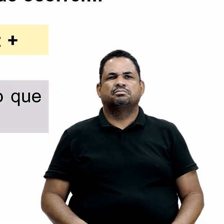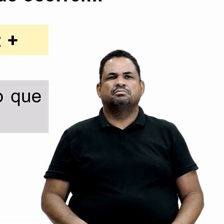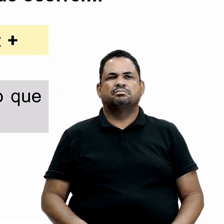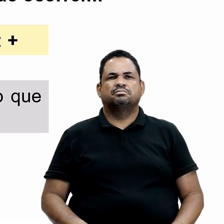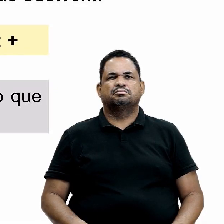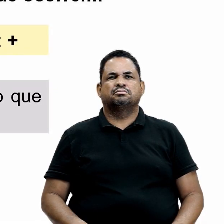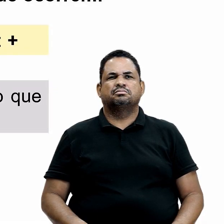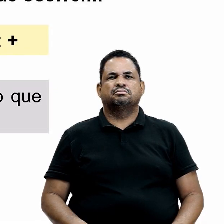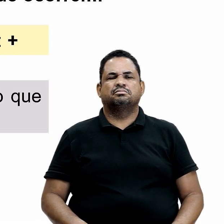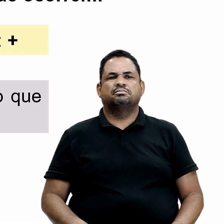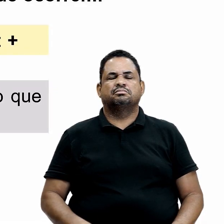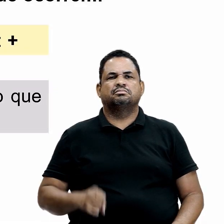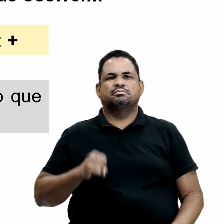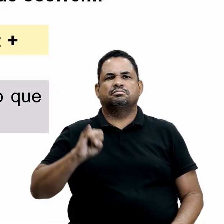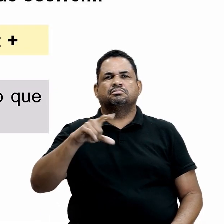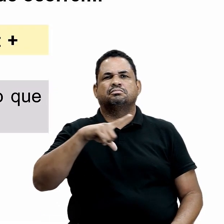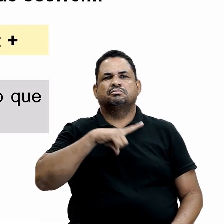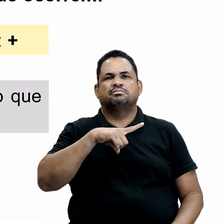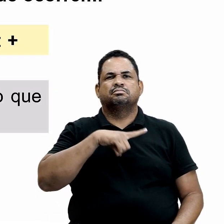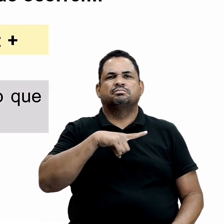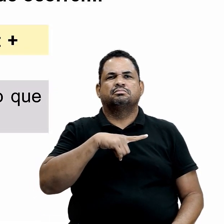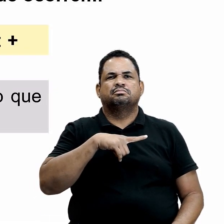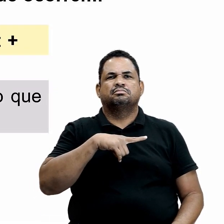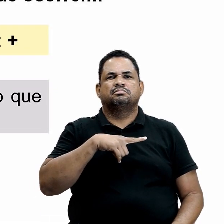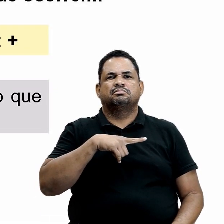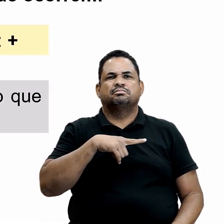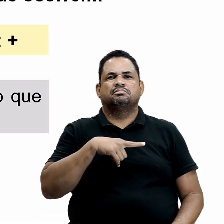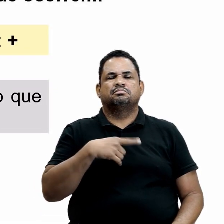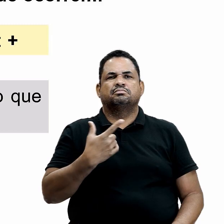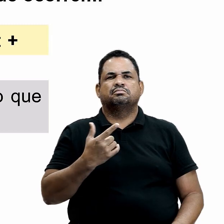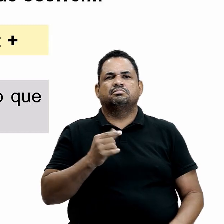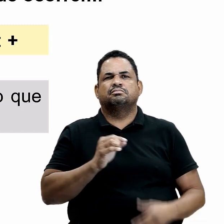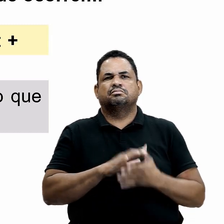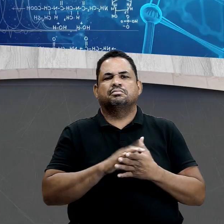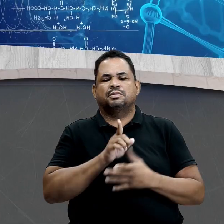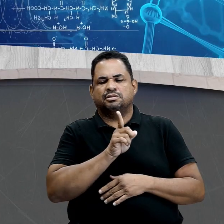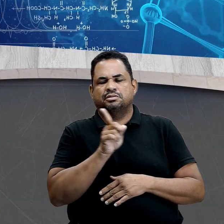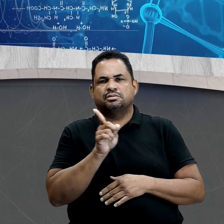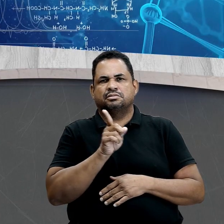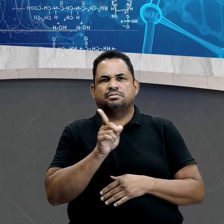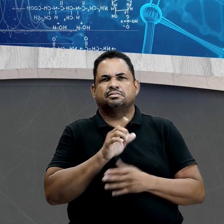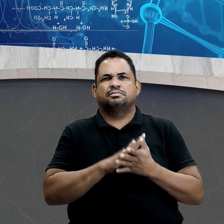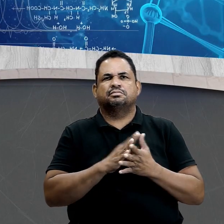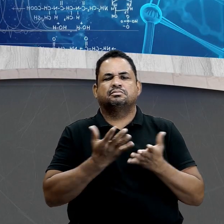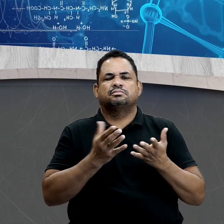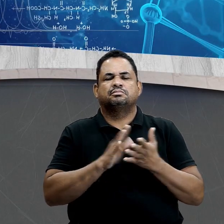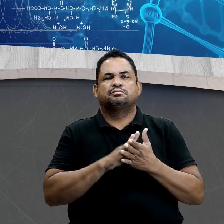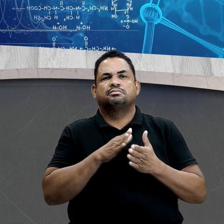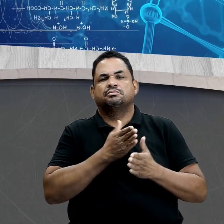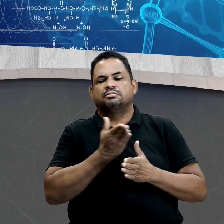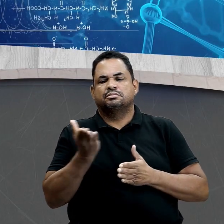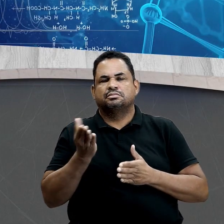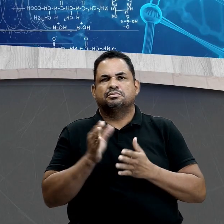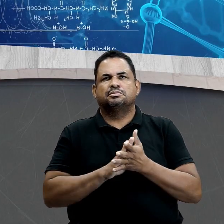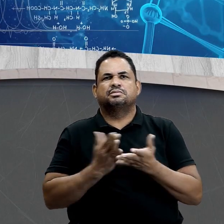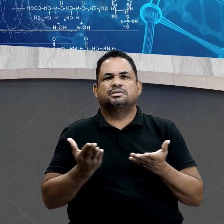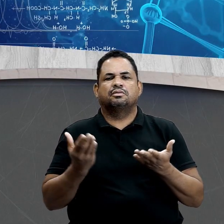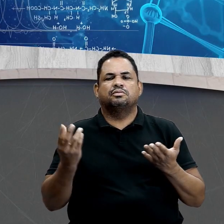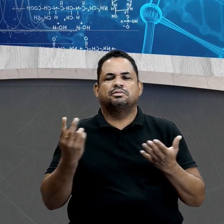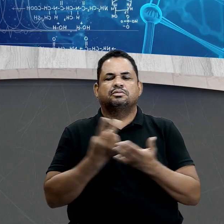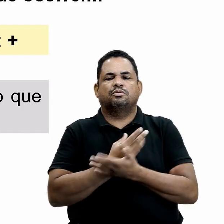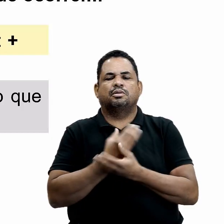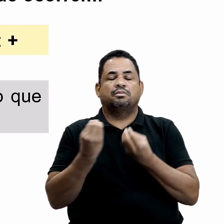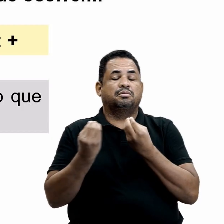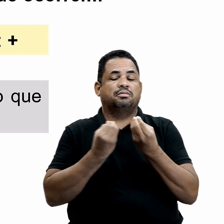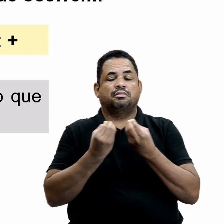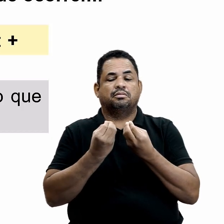Se você tem agora uma seta, ela indica o sentido que ocorre a reação química.